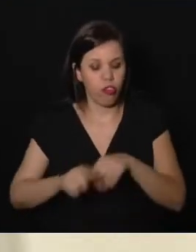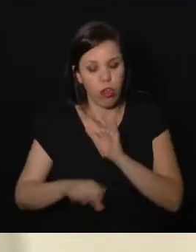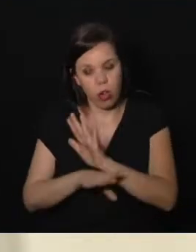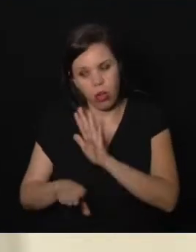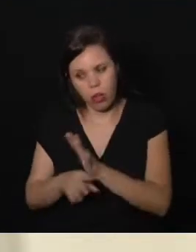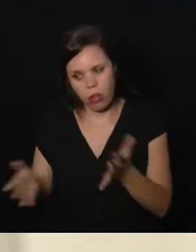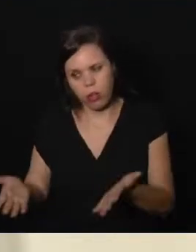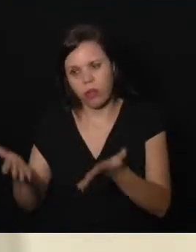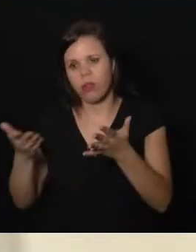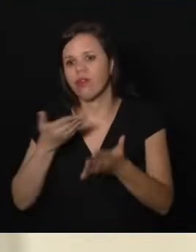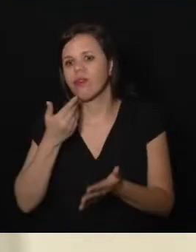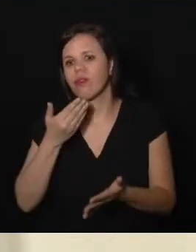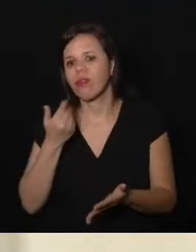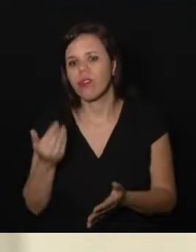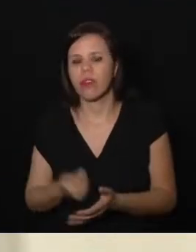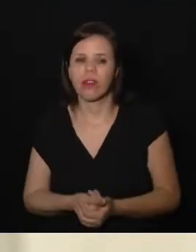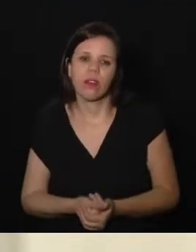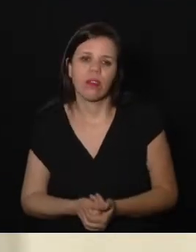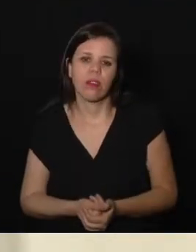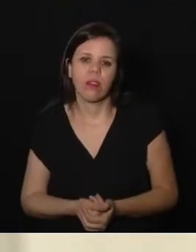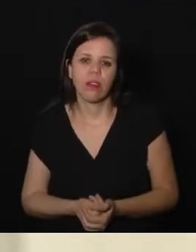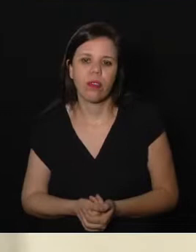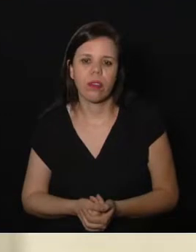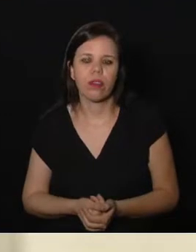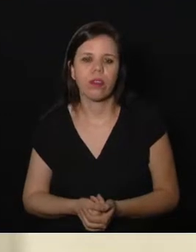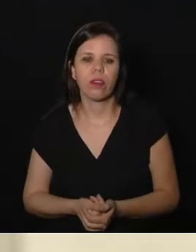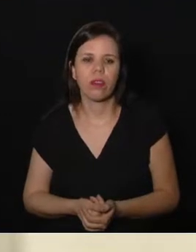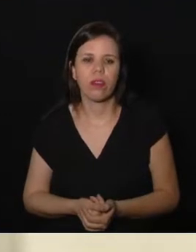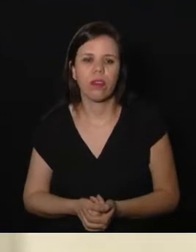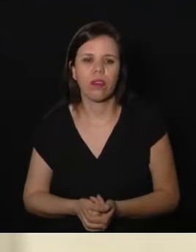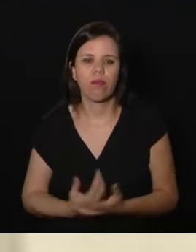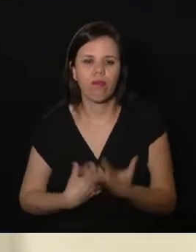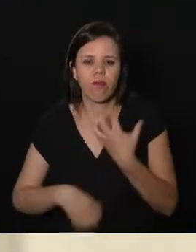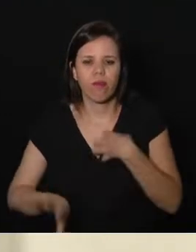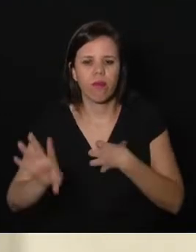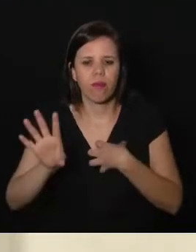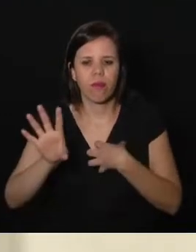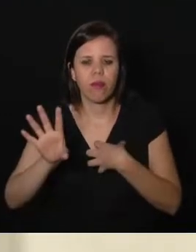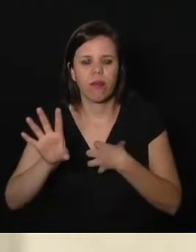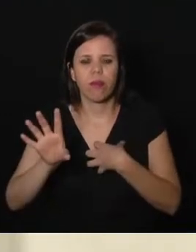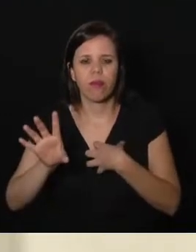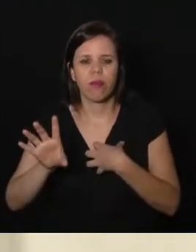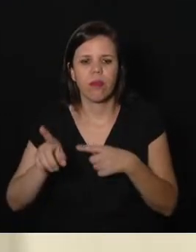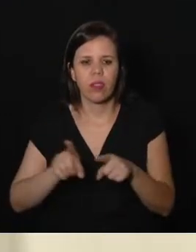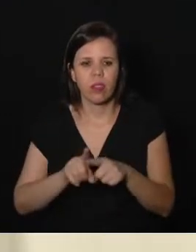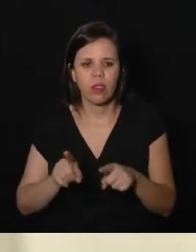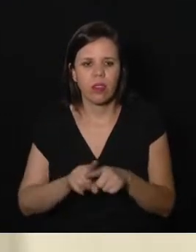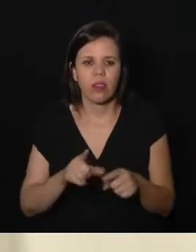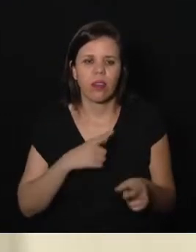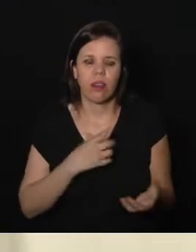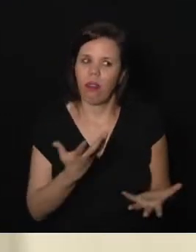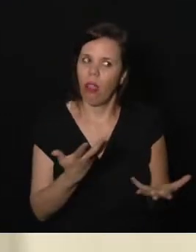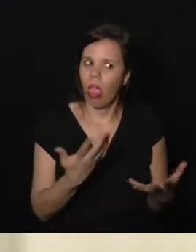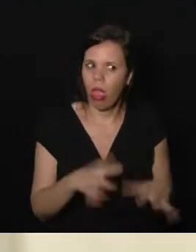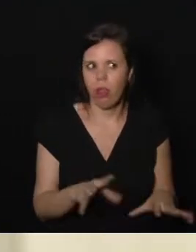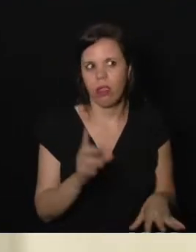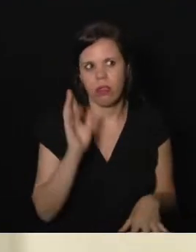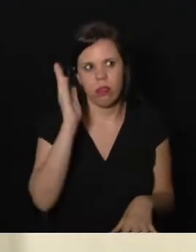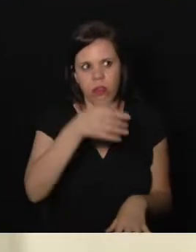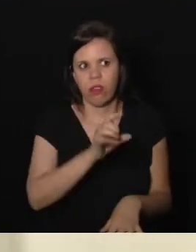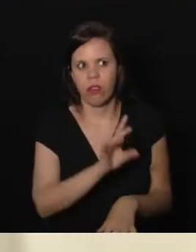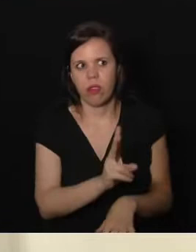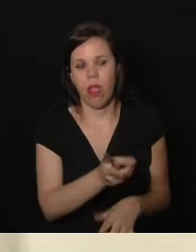facilite, diminua, olhe com outro olhar, que procure também num processo de ação judicial essa